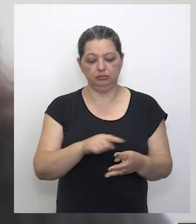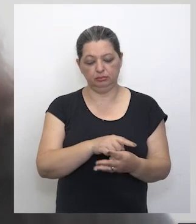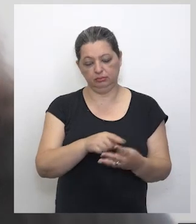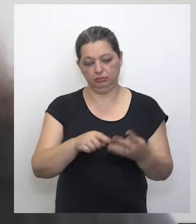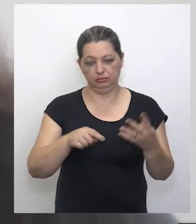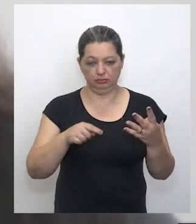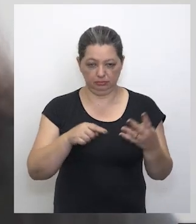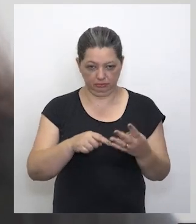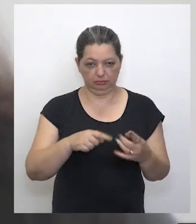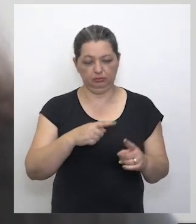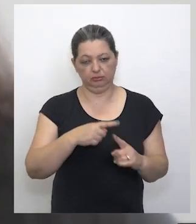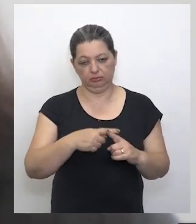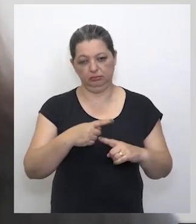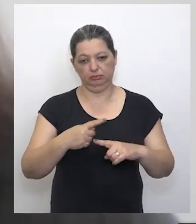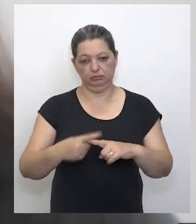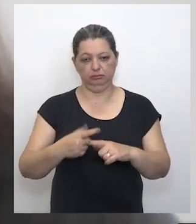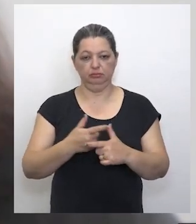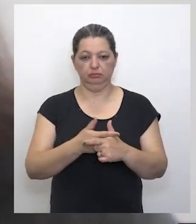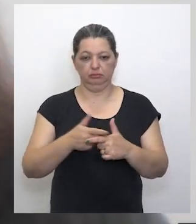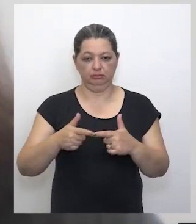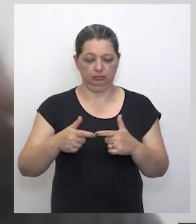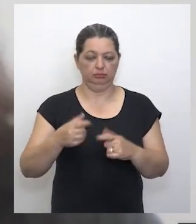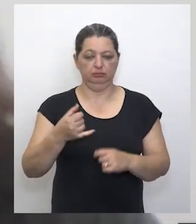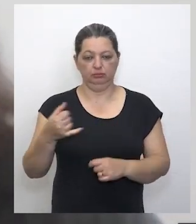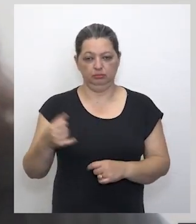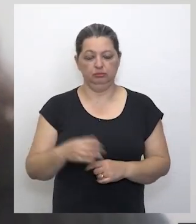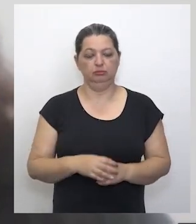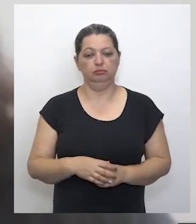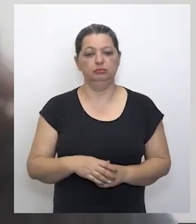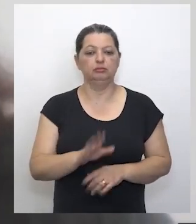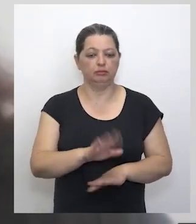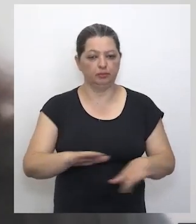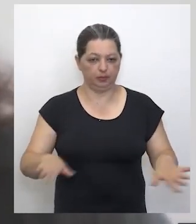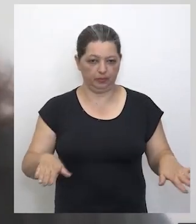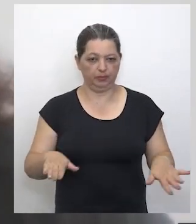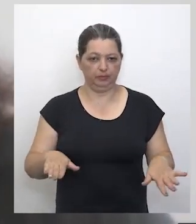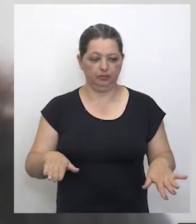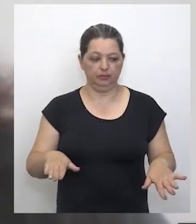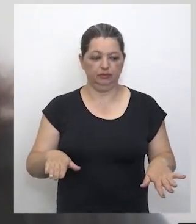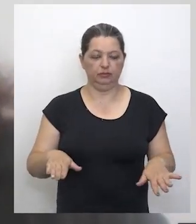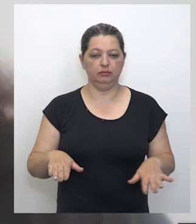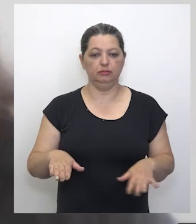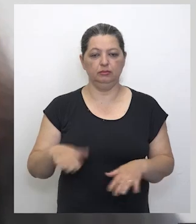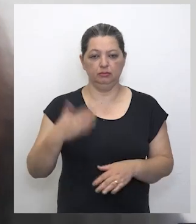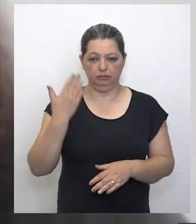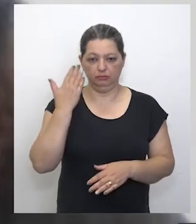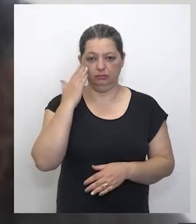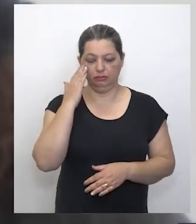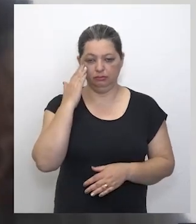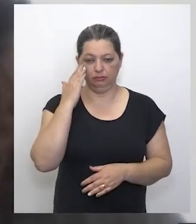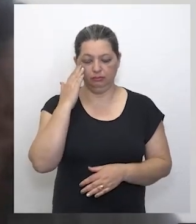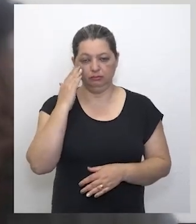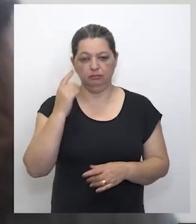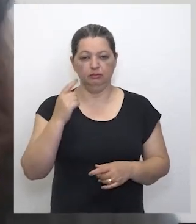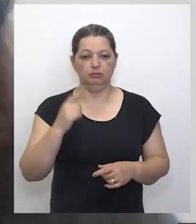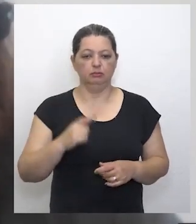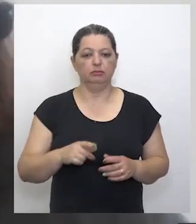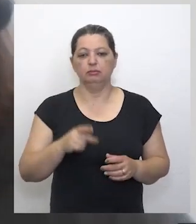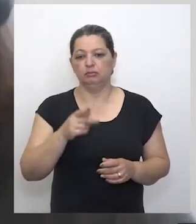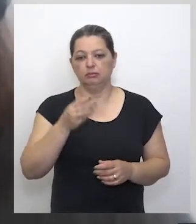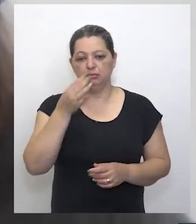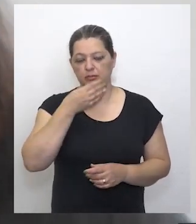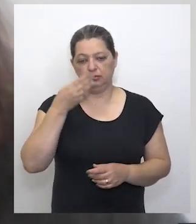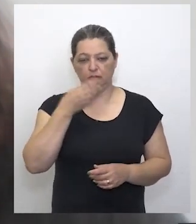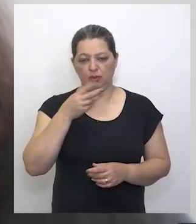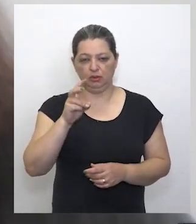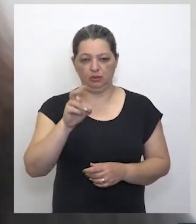operações. Então, as crianças, elas começam a compreender, se eu dei R$1 e o doce era